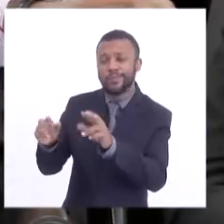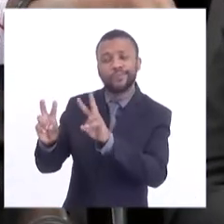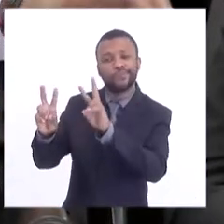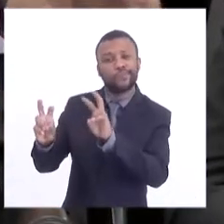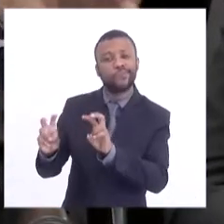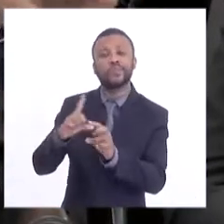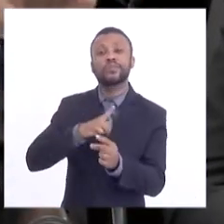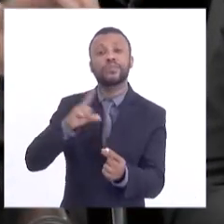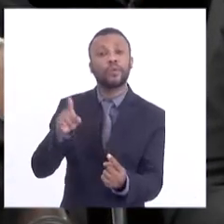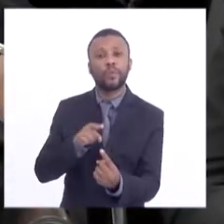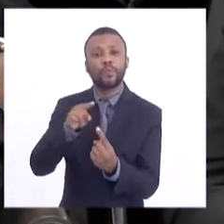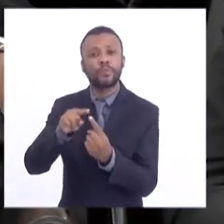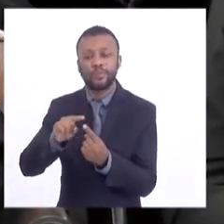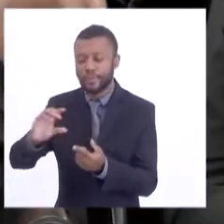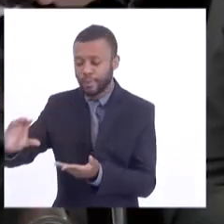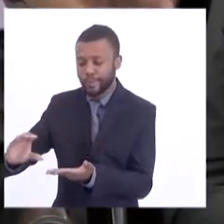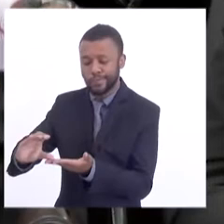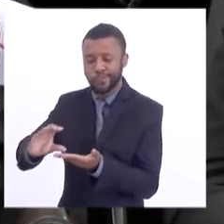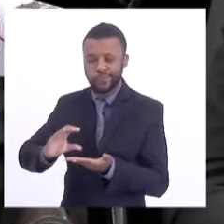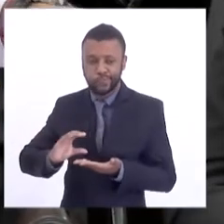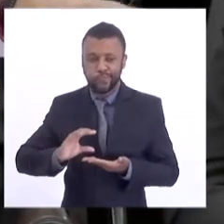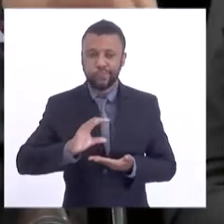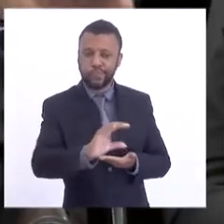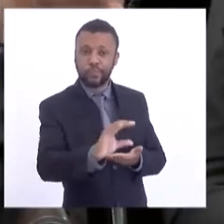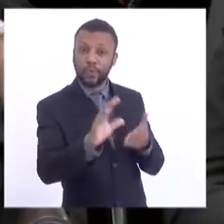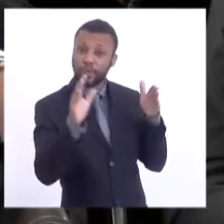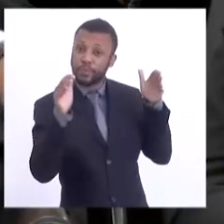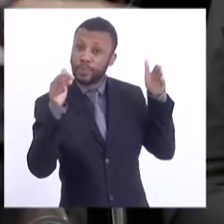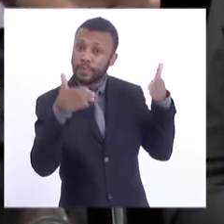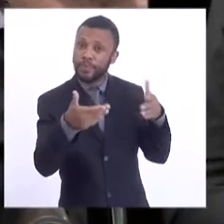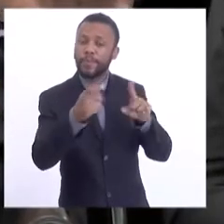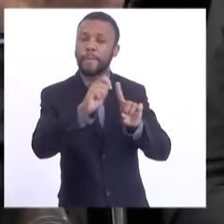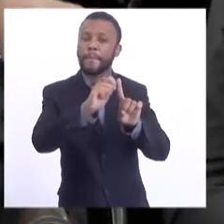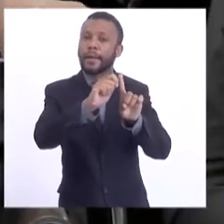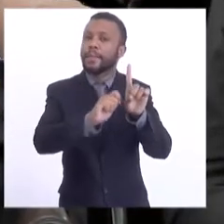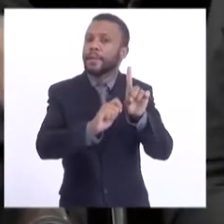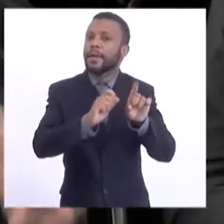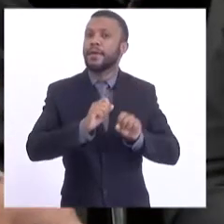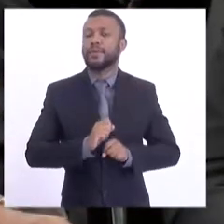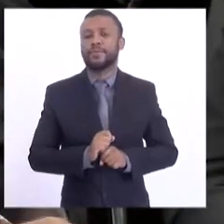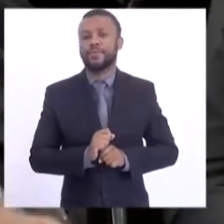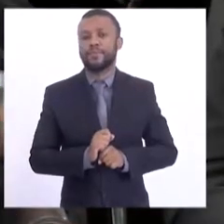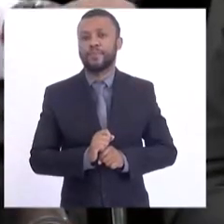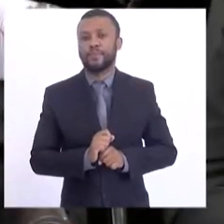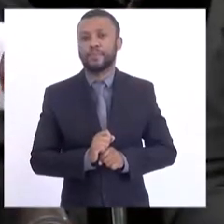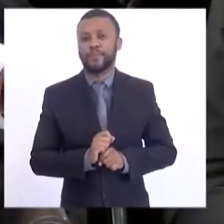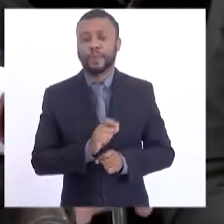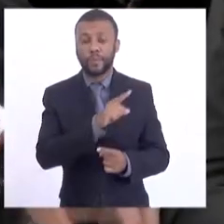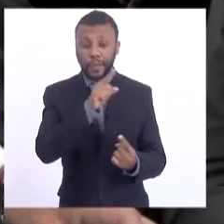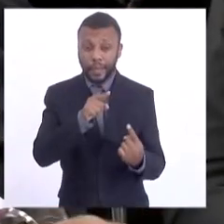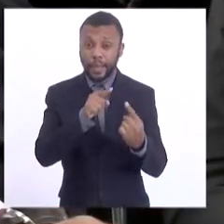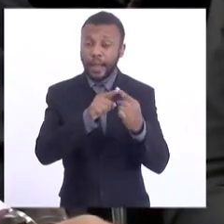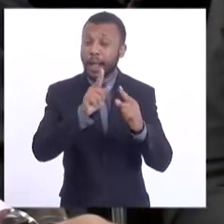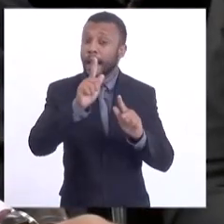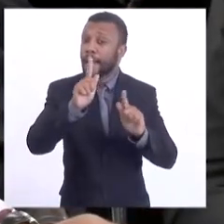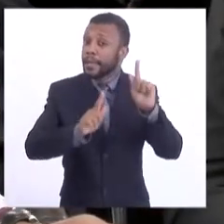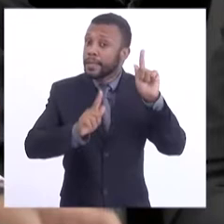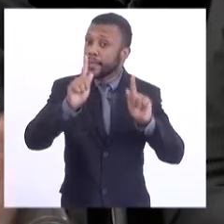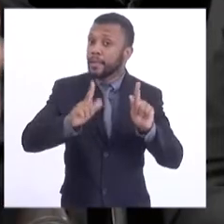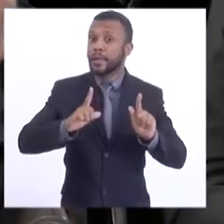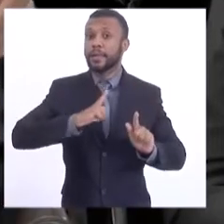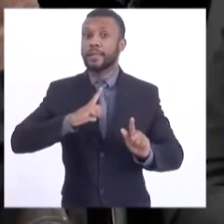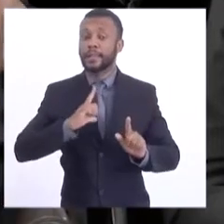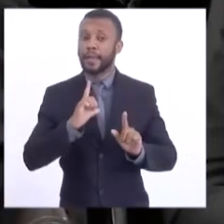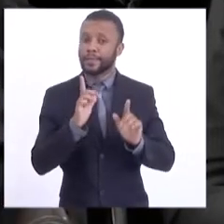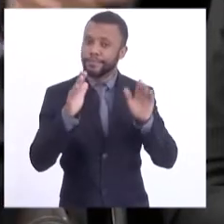alocar recursos específicos para aquele mente para aquela para aquela liquidação existente naquele